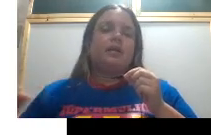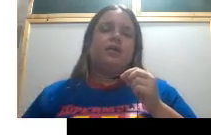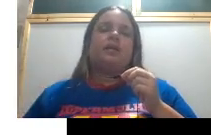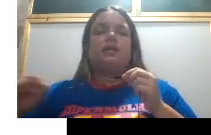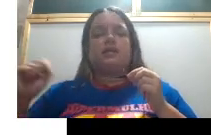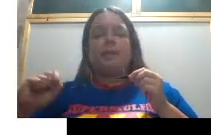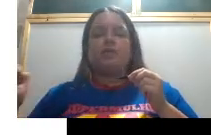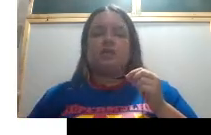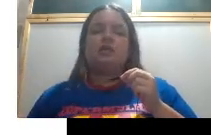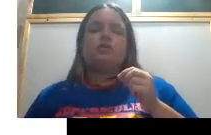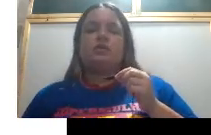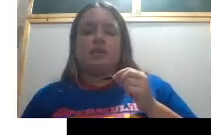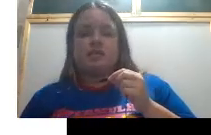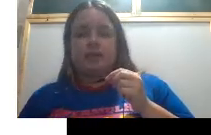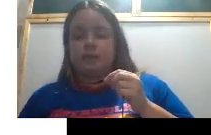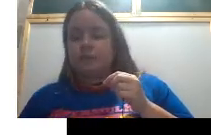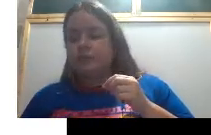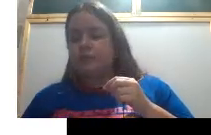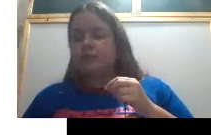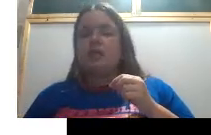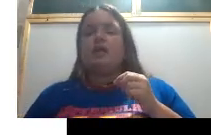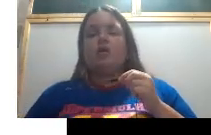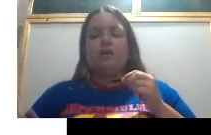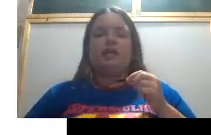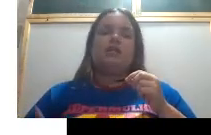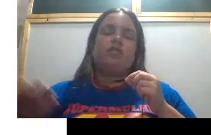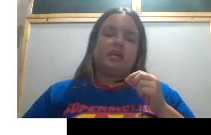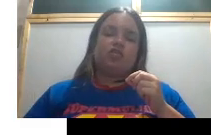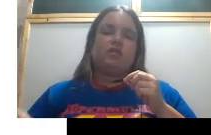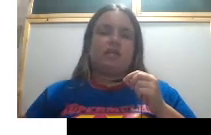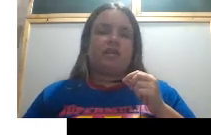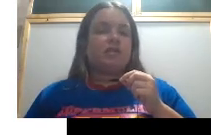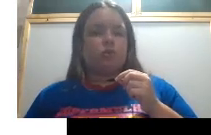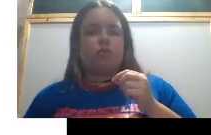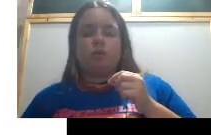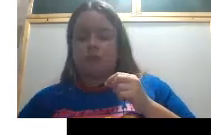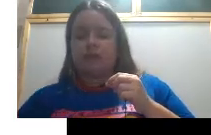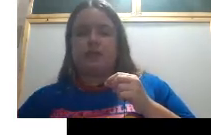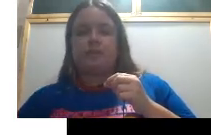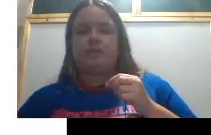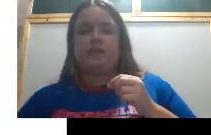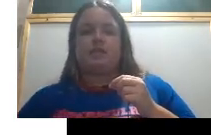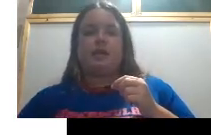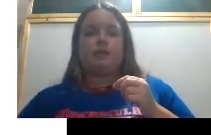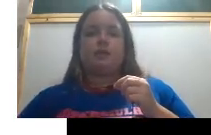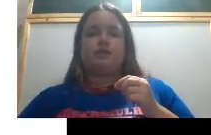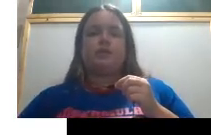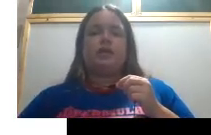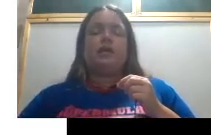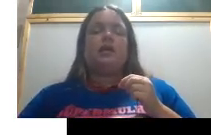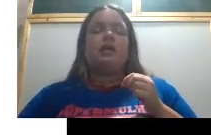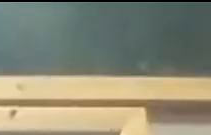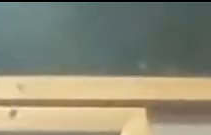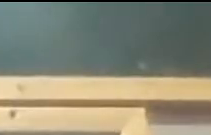copiar na hora tem que ficar pausando Tá certo quando ele para que a gente tem que fazer tudo por aqui tá